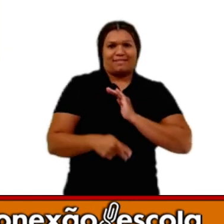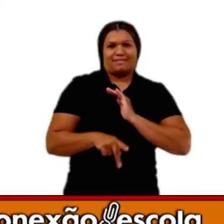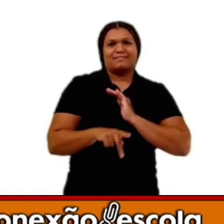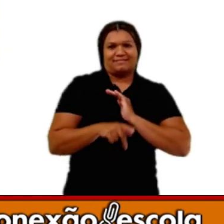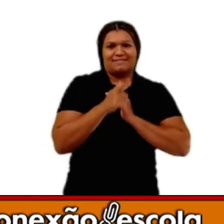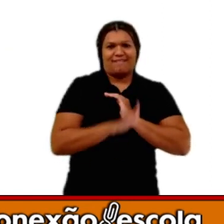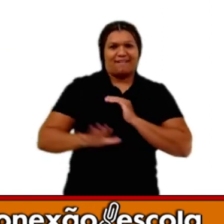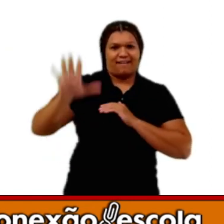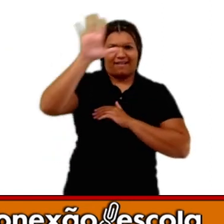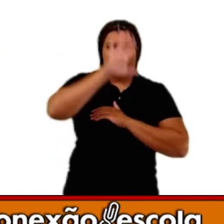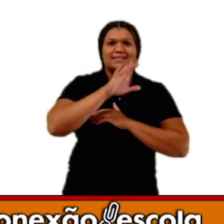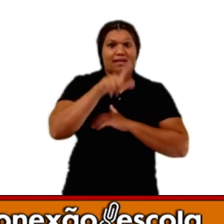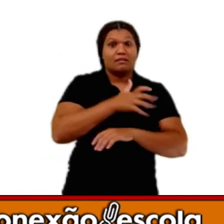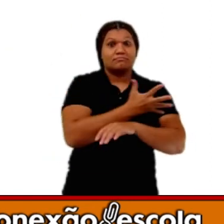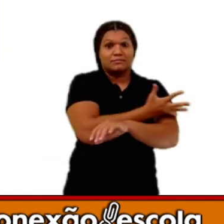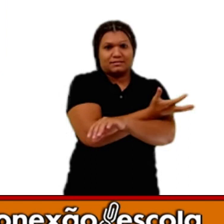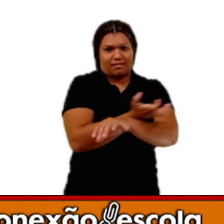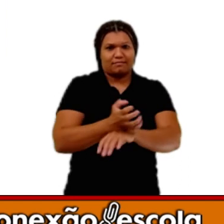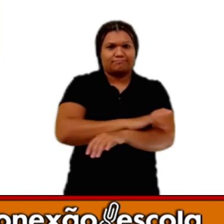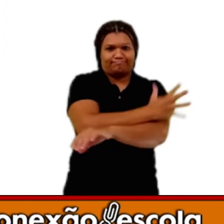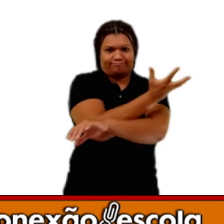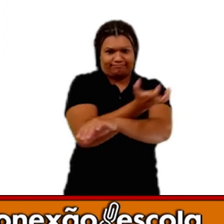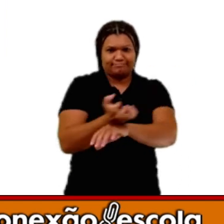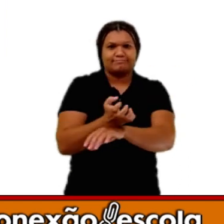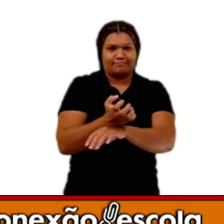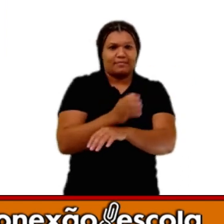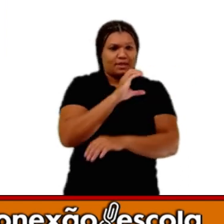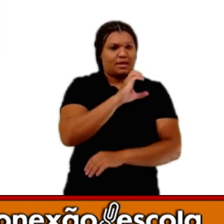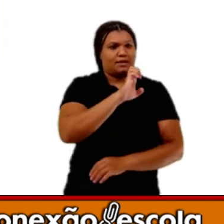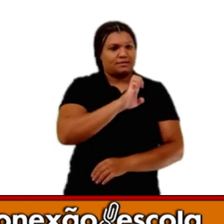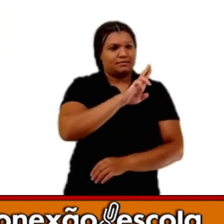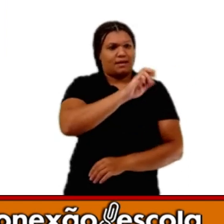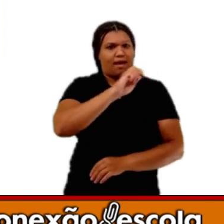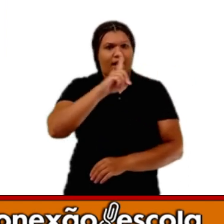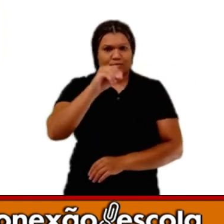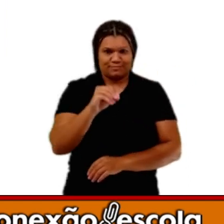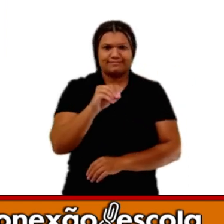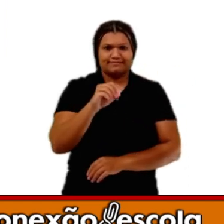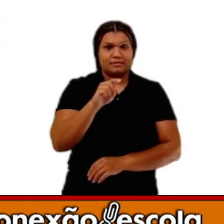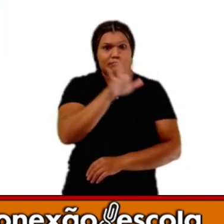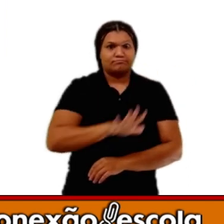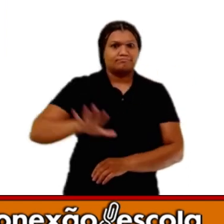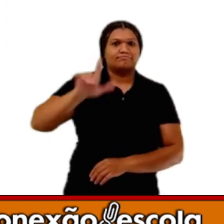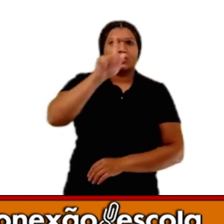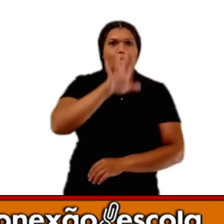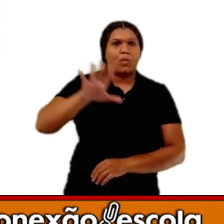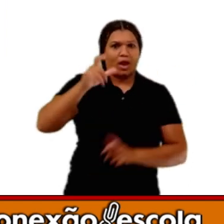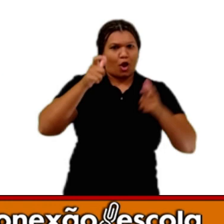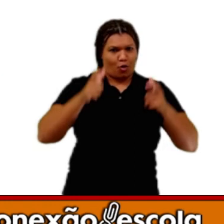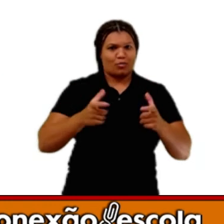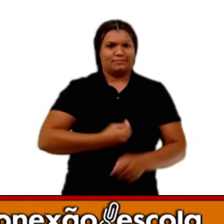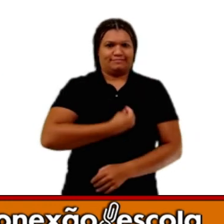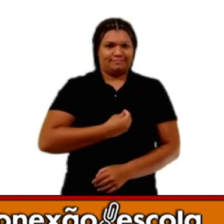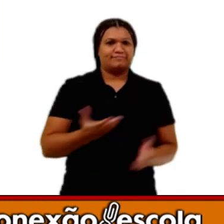Cerrado, o bioma que ocorre na região aonde está o estado de Goiás, que é onde nós moramos. O